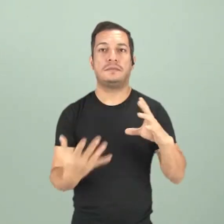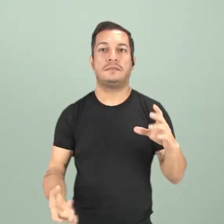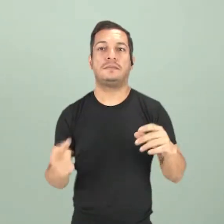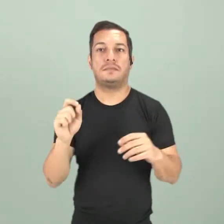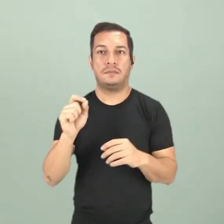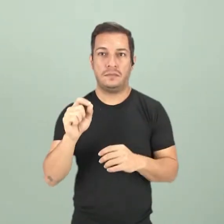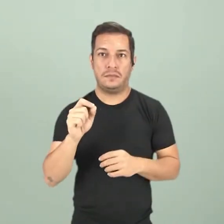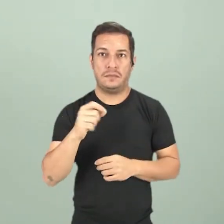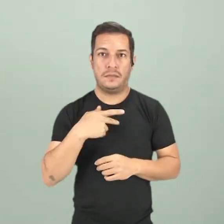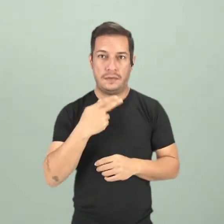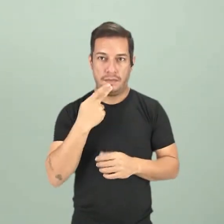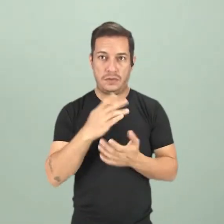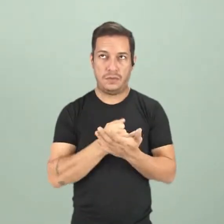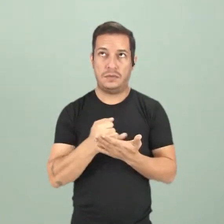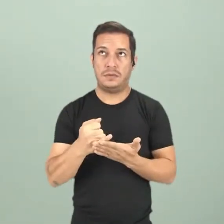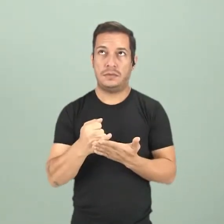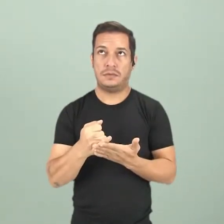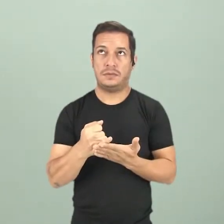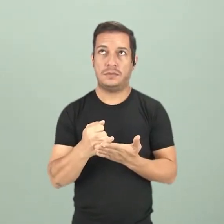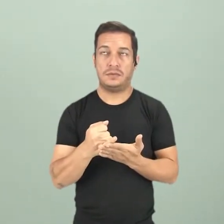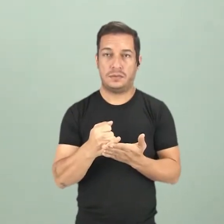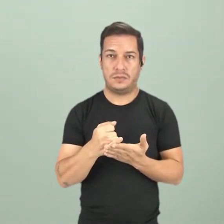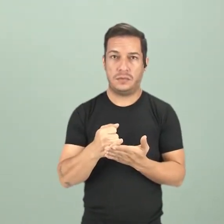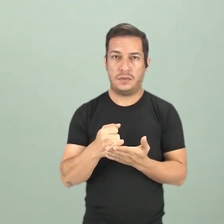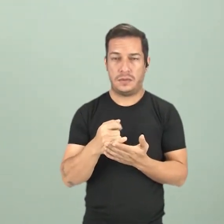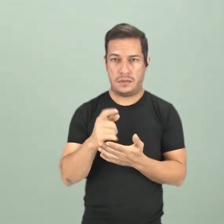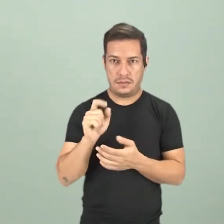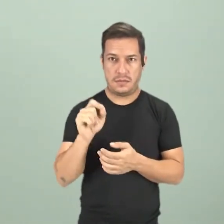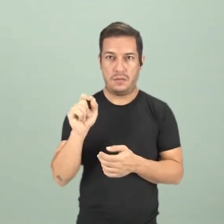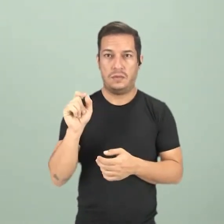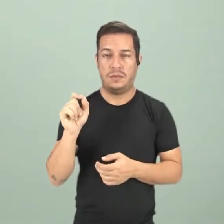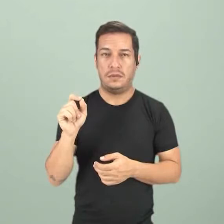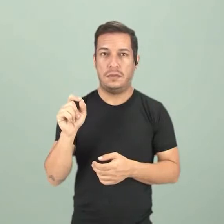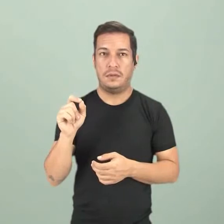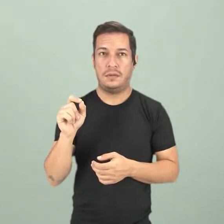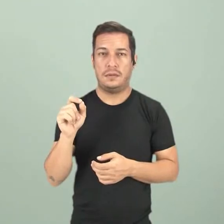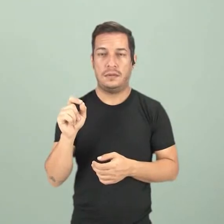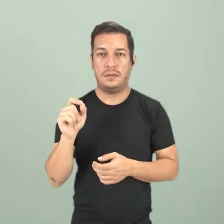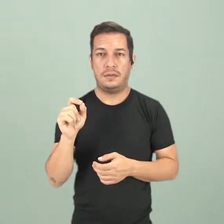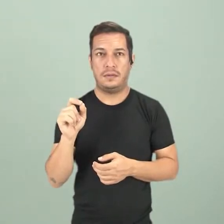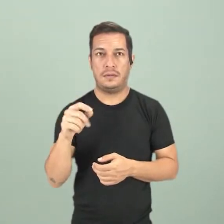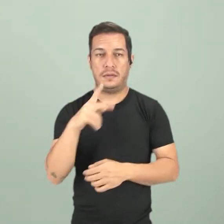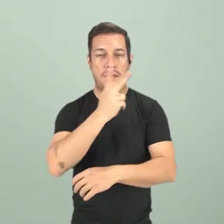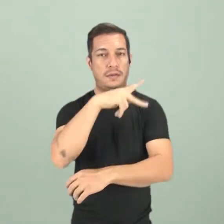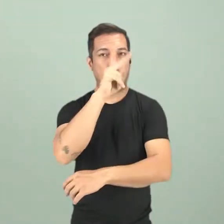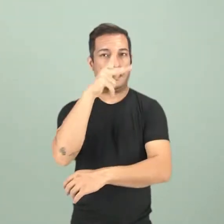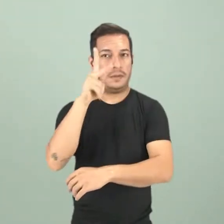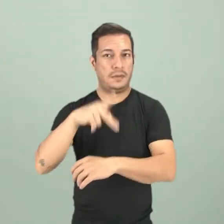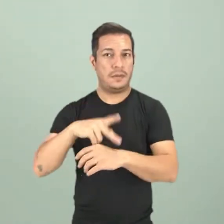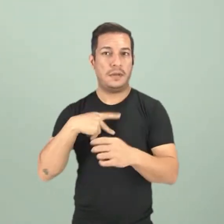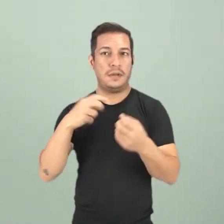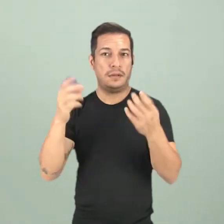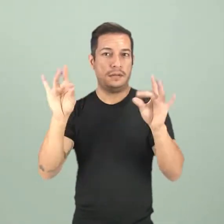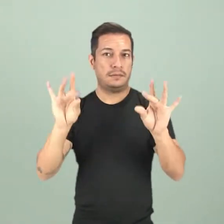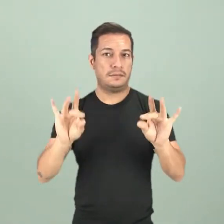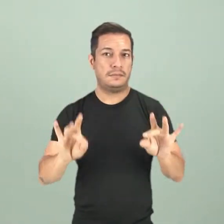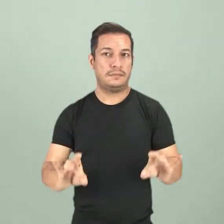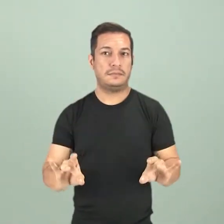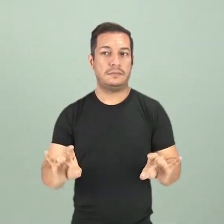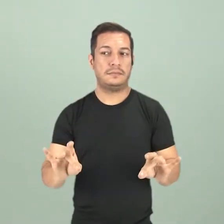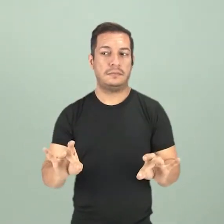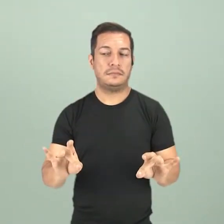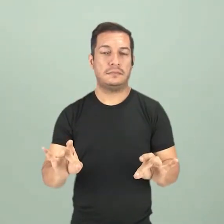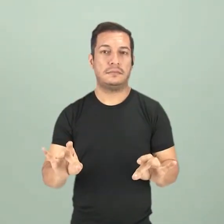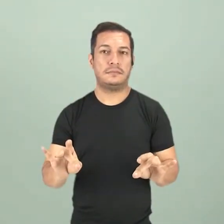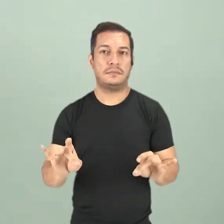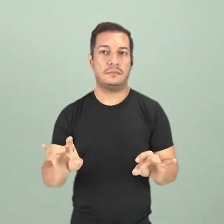que eu disse lá no início, aquela que é a máxima do parnasianismo, a descrição,